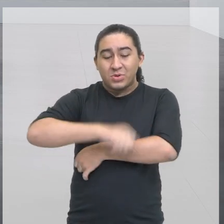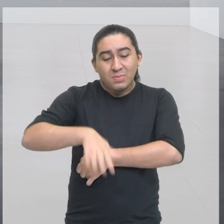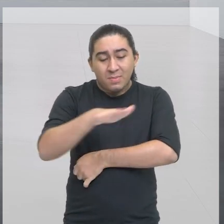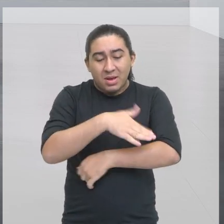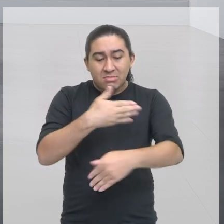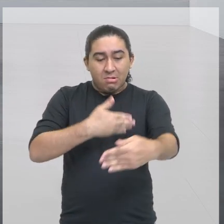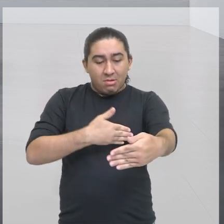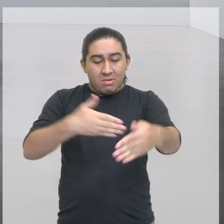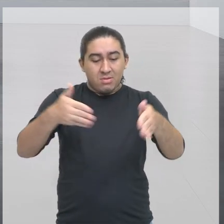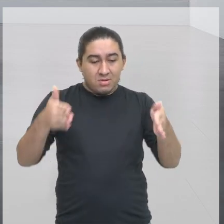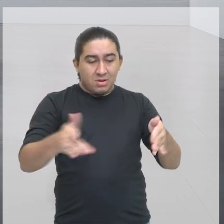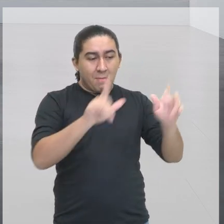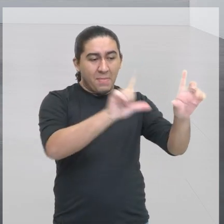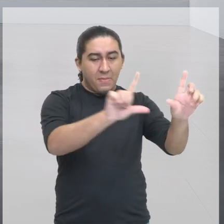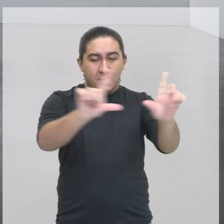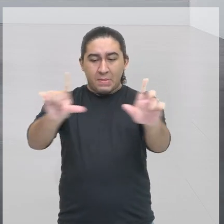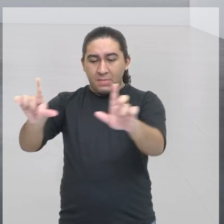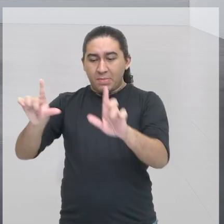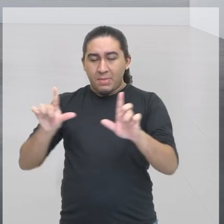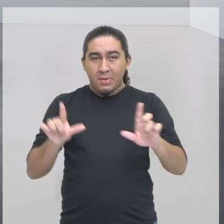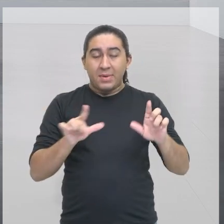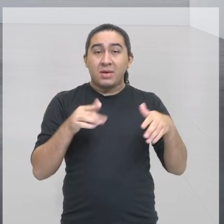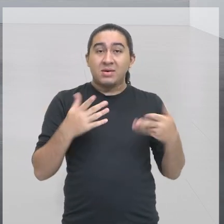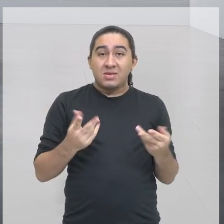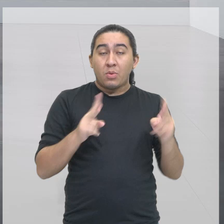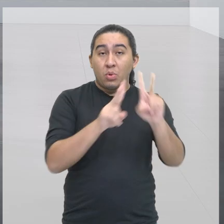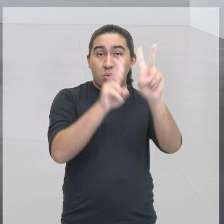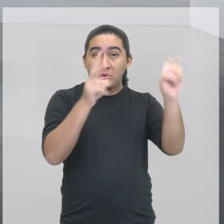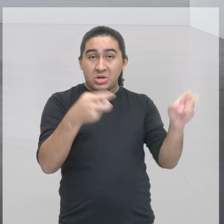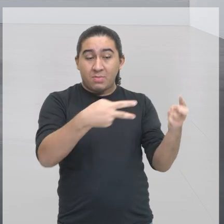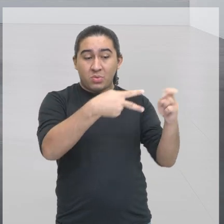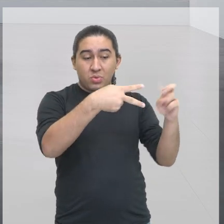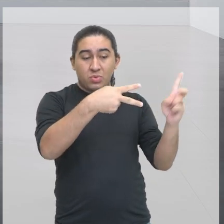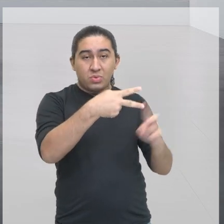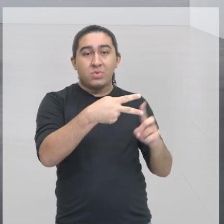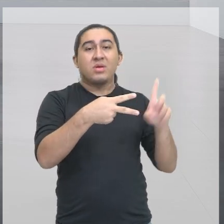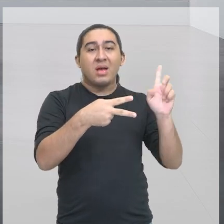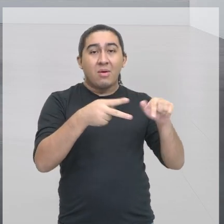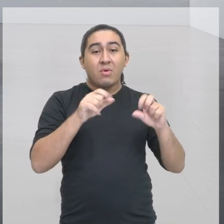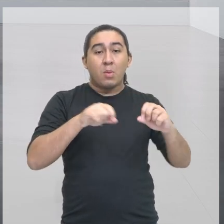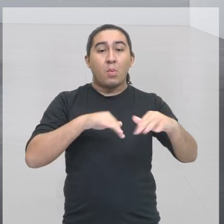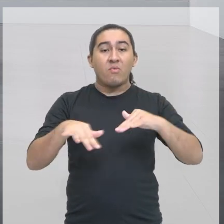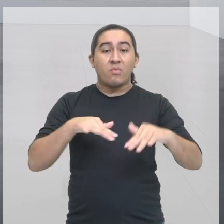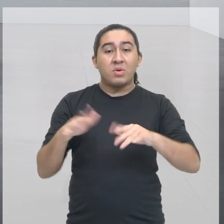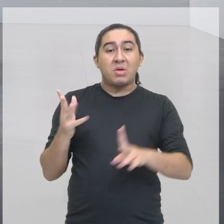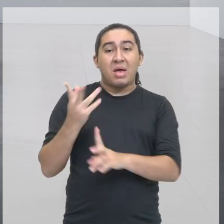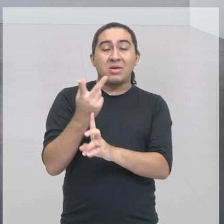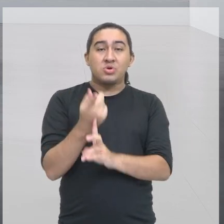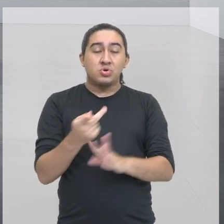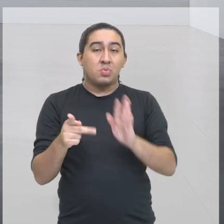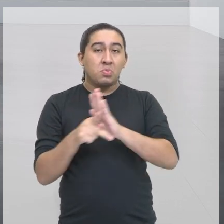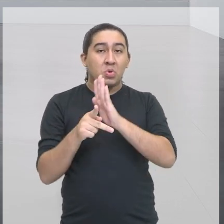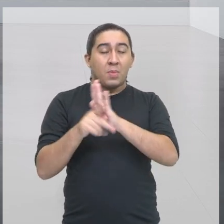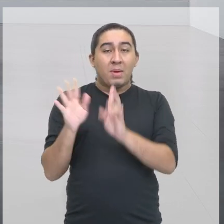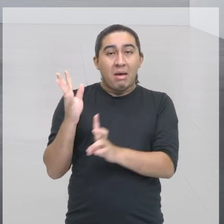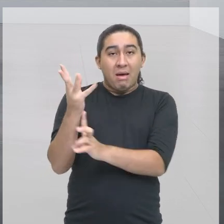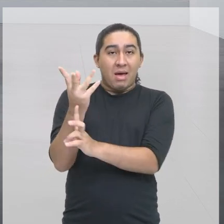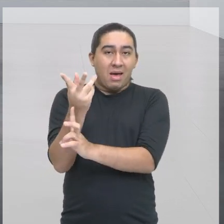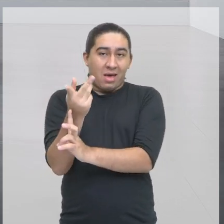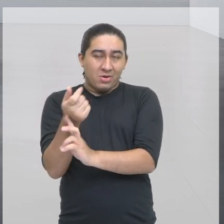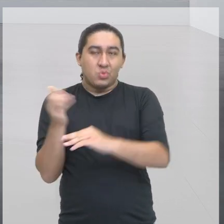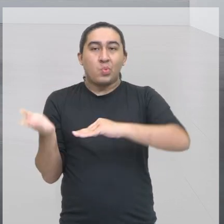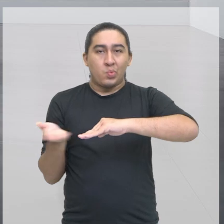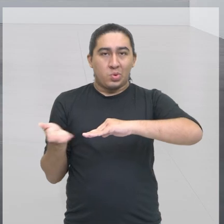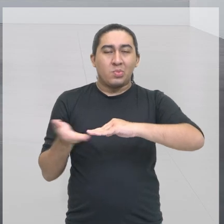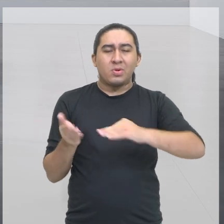sobre minimalismo e hiperrealismo, que é um movimento artístico da arte contemporânea,